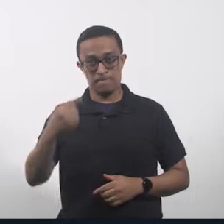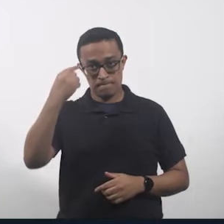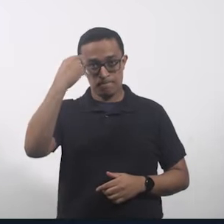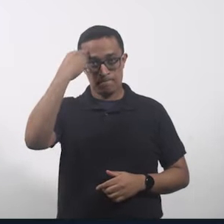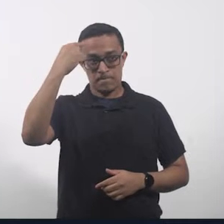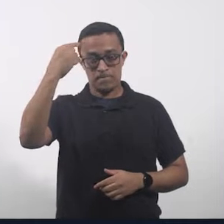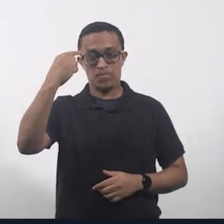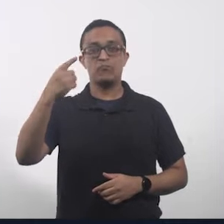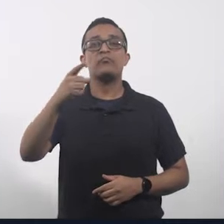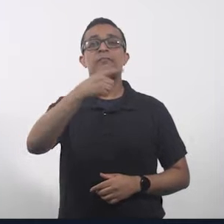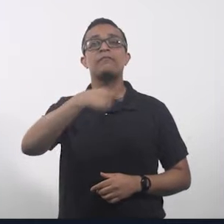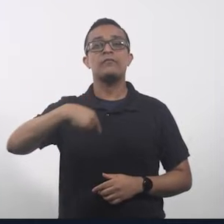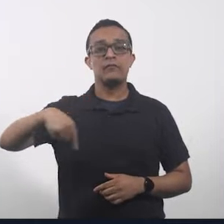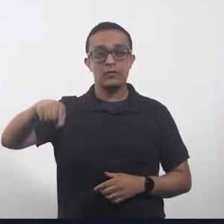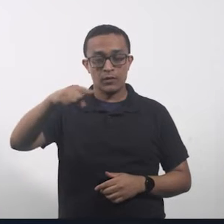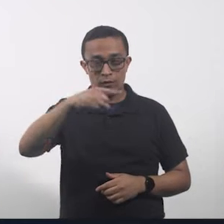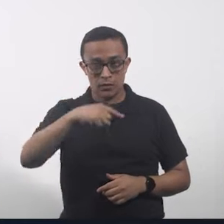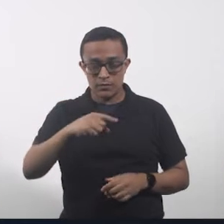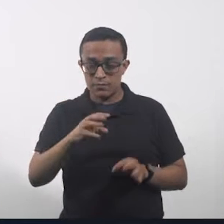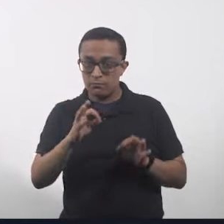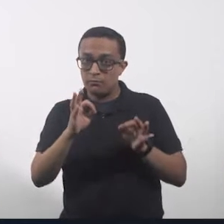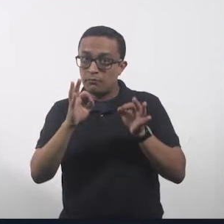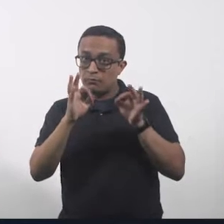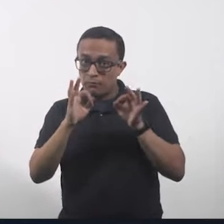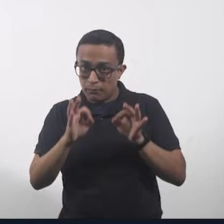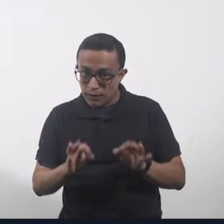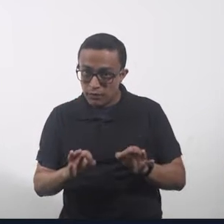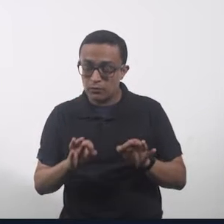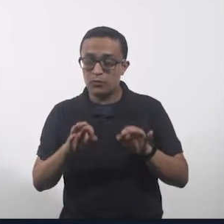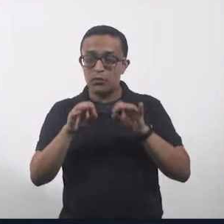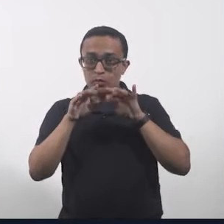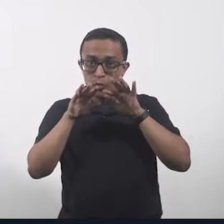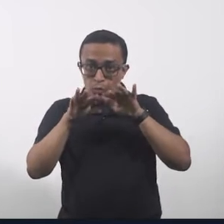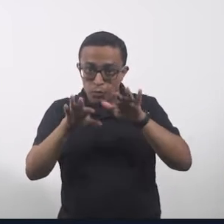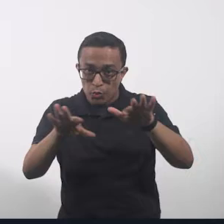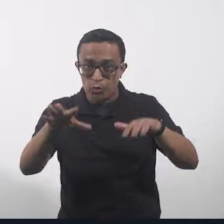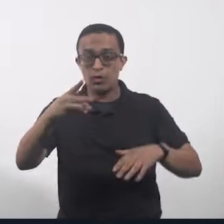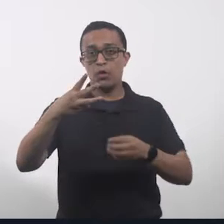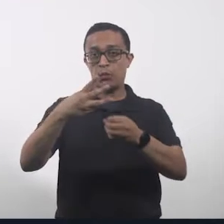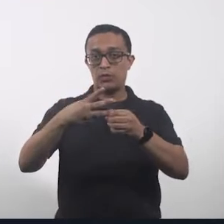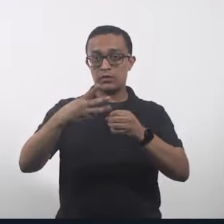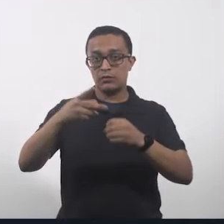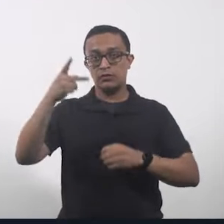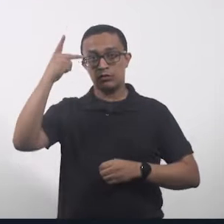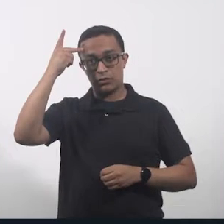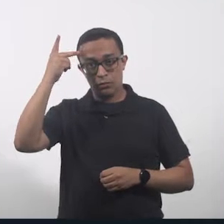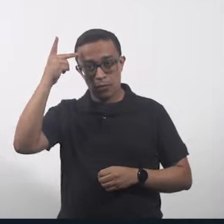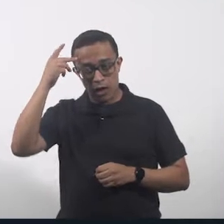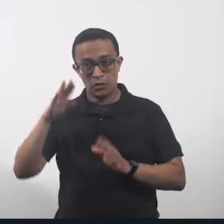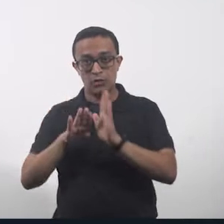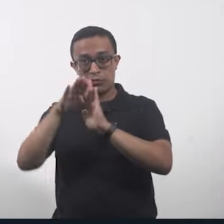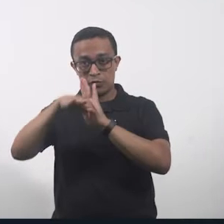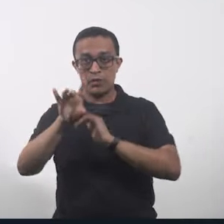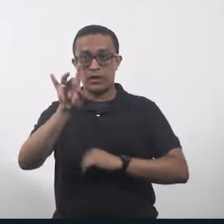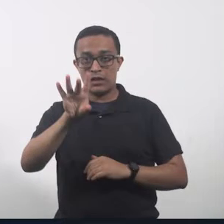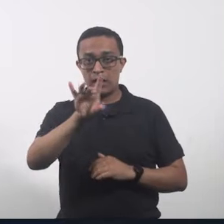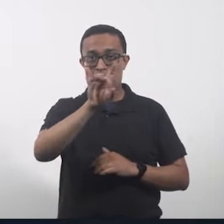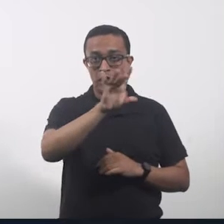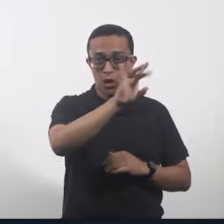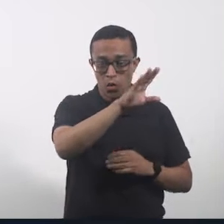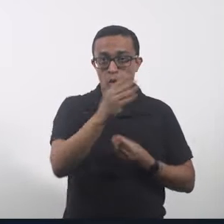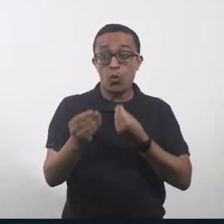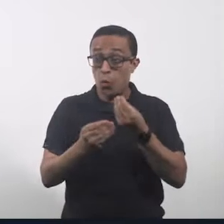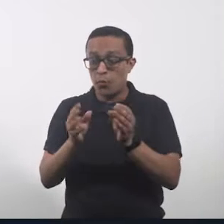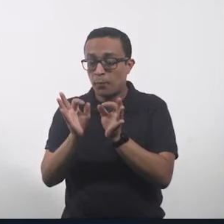Lembrando que a gente, para confirmar esses níveis de transmissão, então, no município de São Paulo, para cada indicador, o nível só pode ser